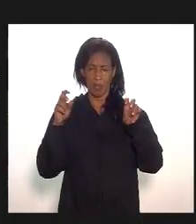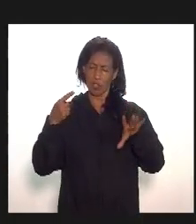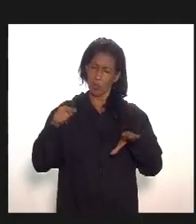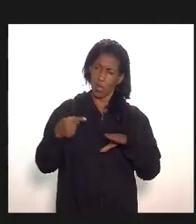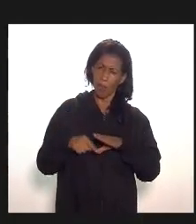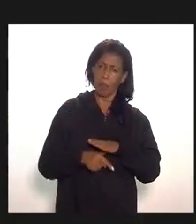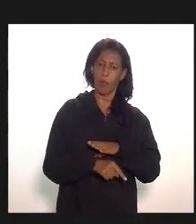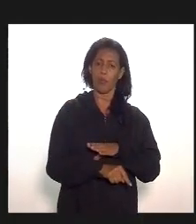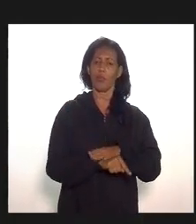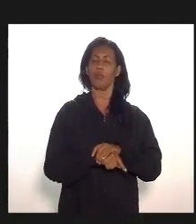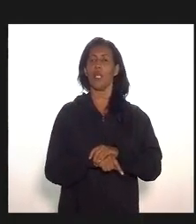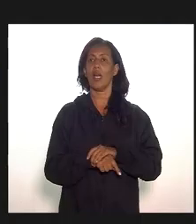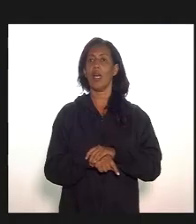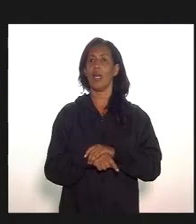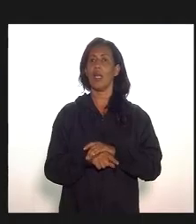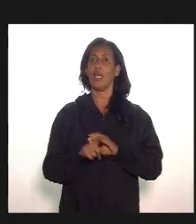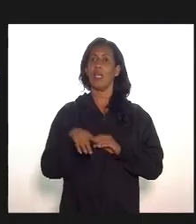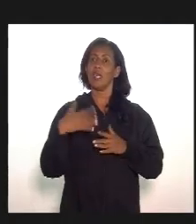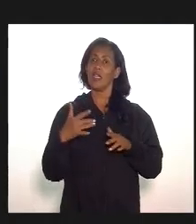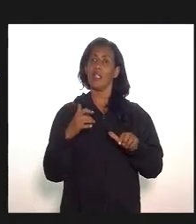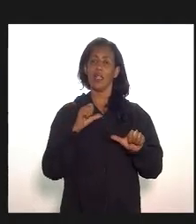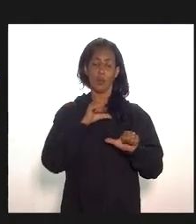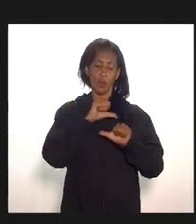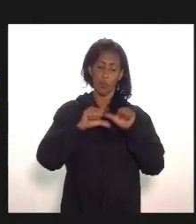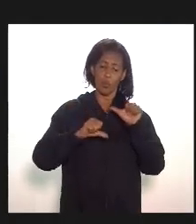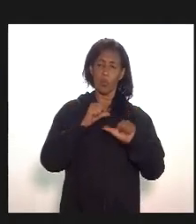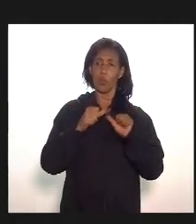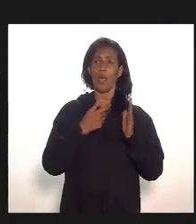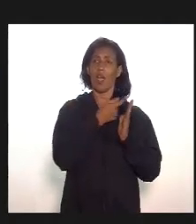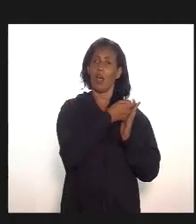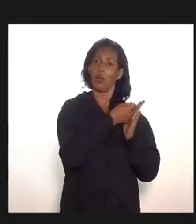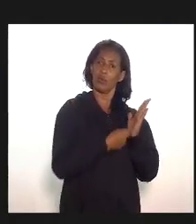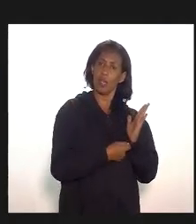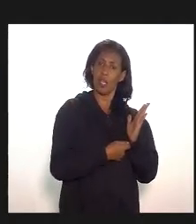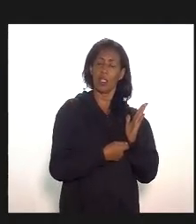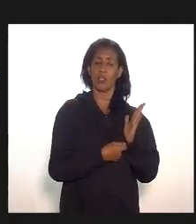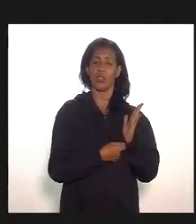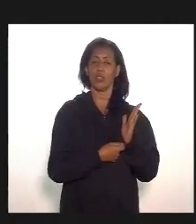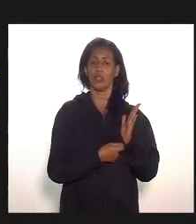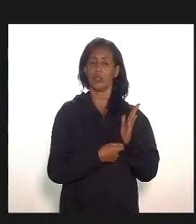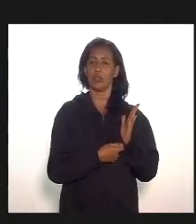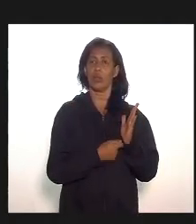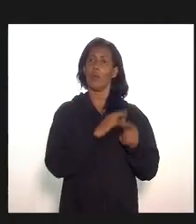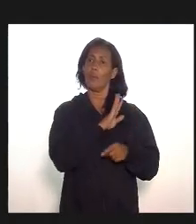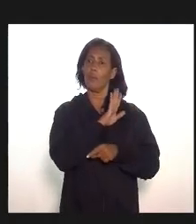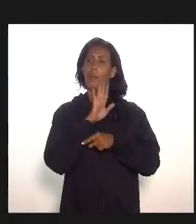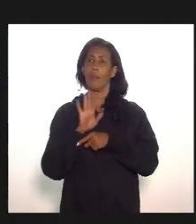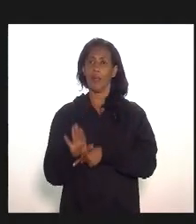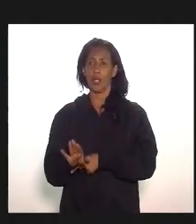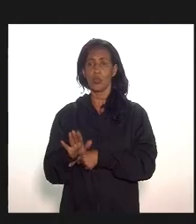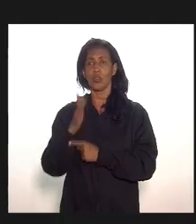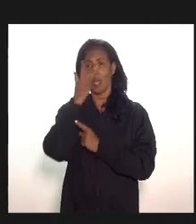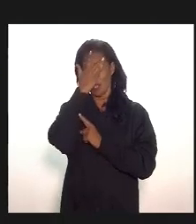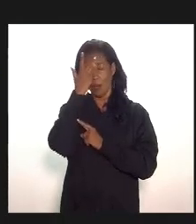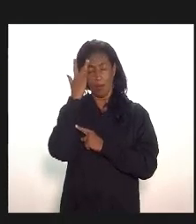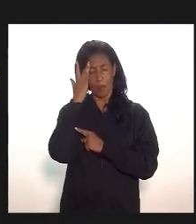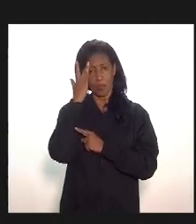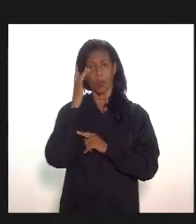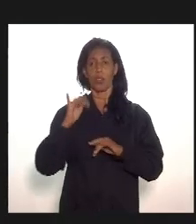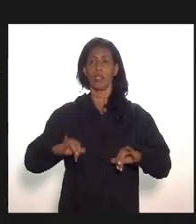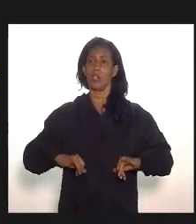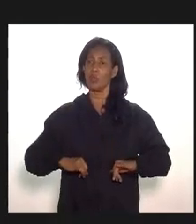aprofundar e, eventualmente, até reformar o texto, de modo a atender a uma classe que tem sido sofrida e fundamental, que são